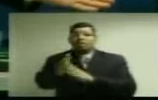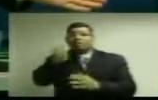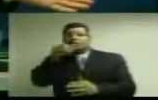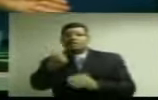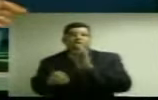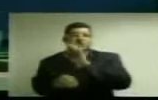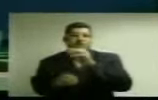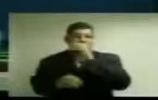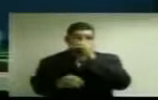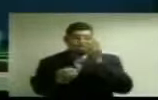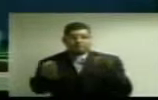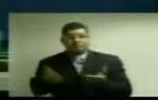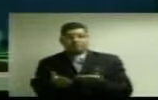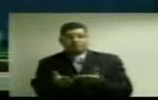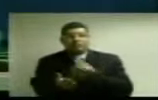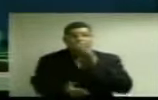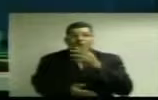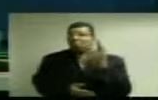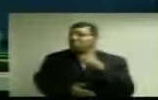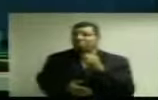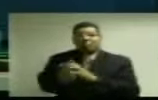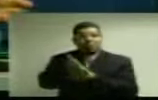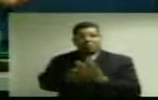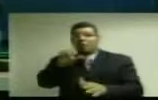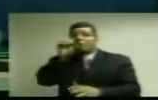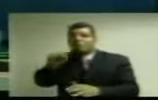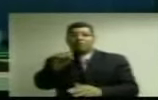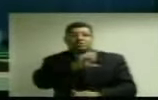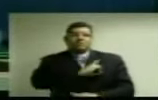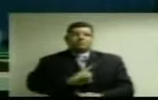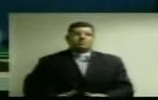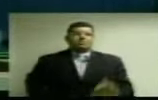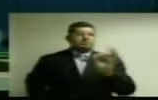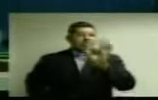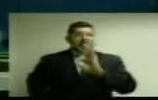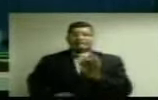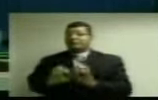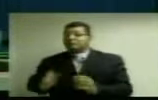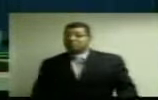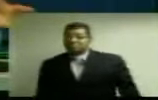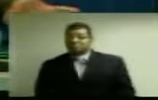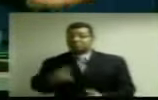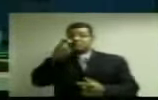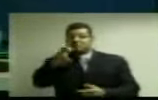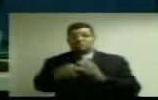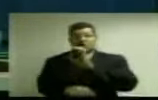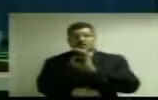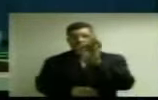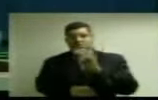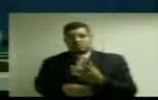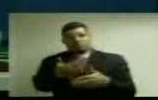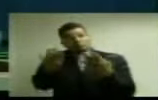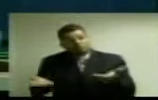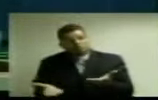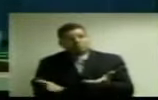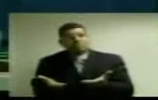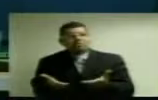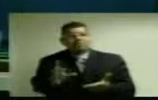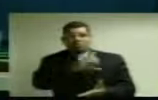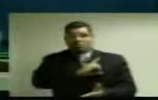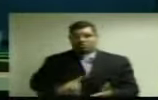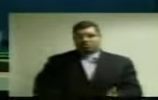10, deputado Zé Ricardo. Não gasta 8, deputado Zé Ricardo. Não gasta 5, deputado Zé Ricardo.